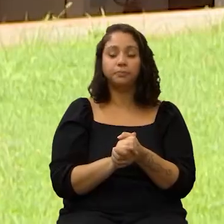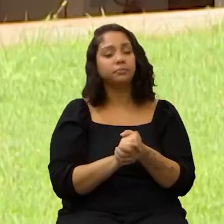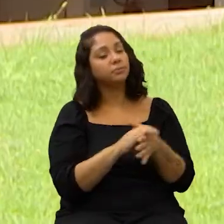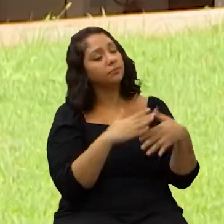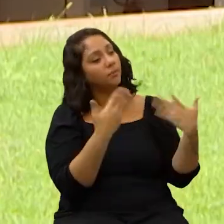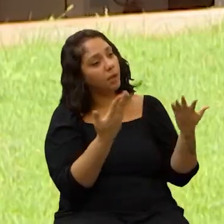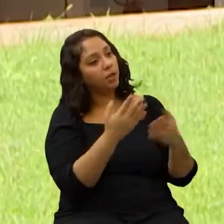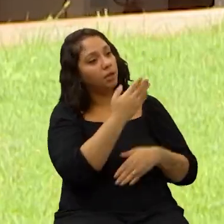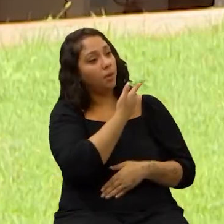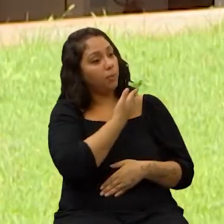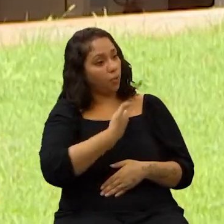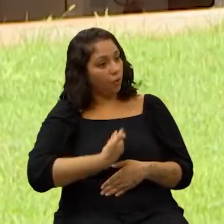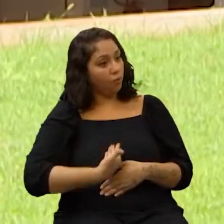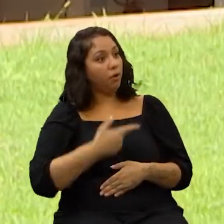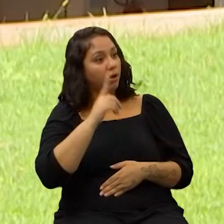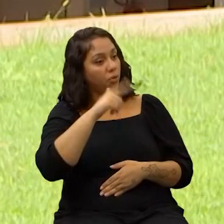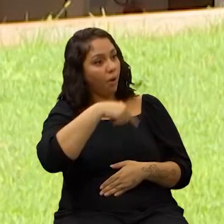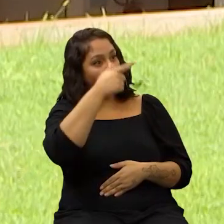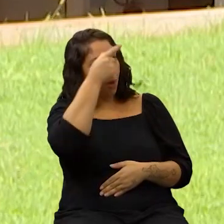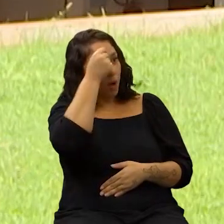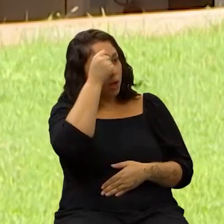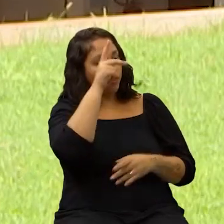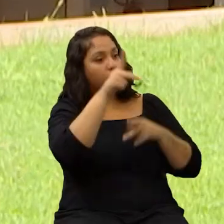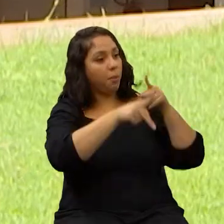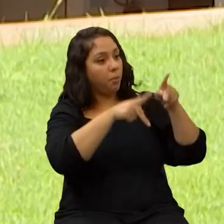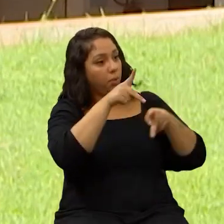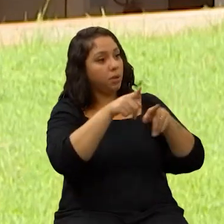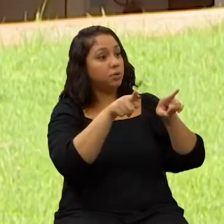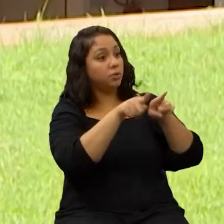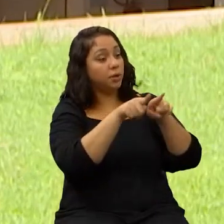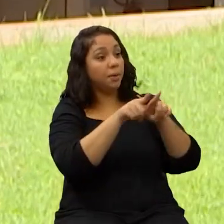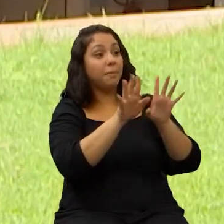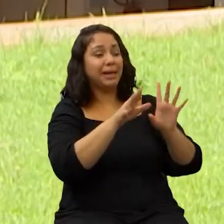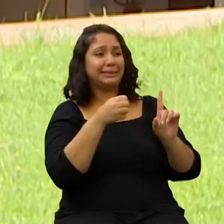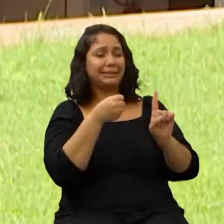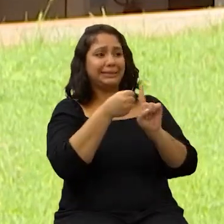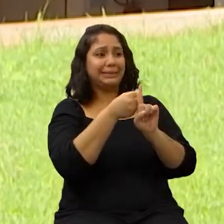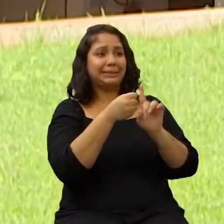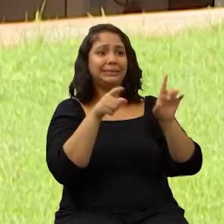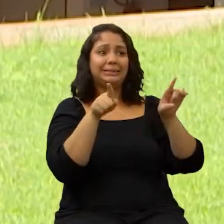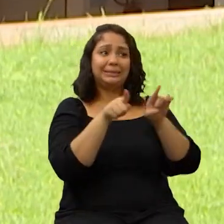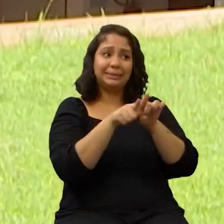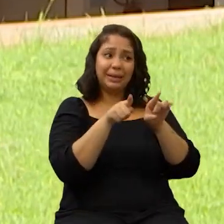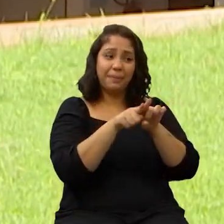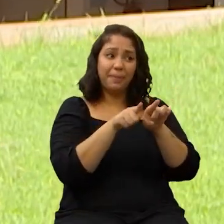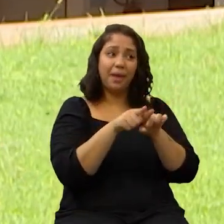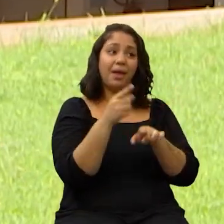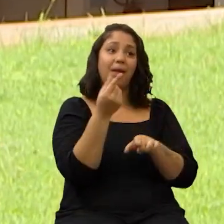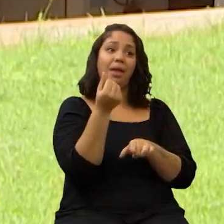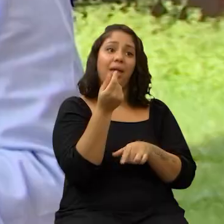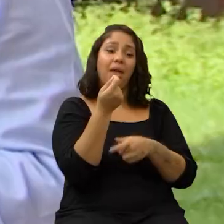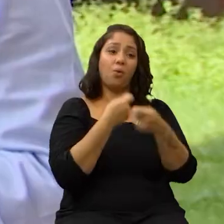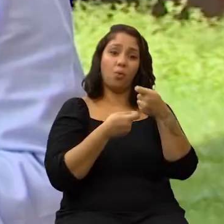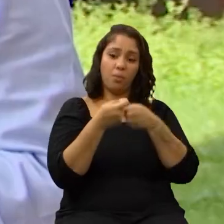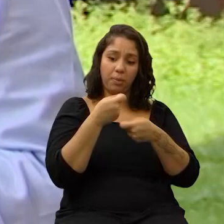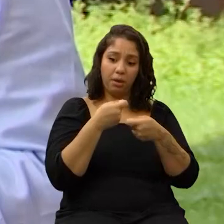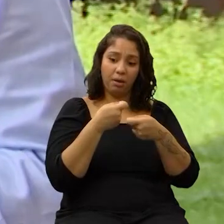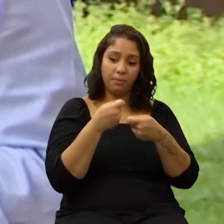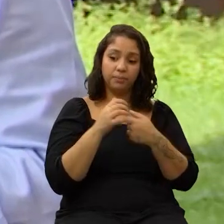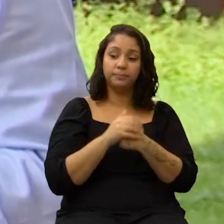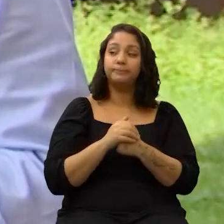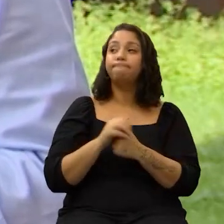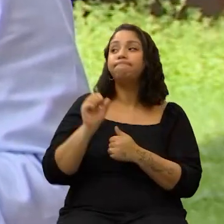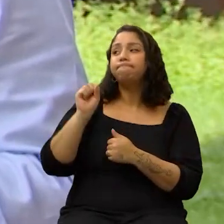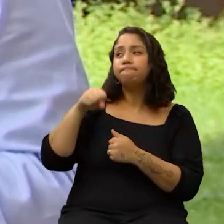para o governo, um alívio, né, para a população, mas impacta também na economia? No